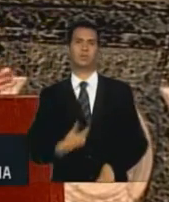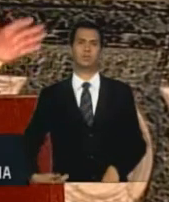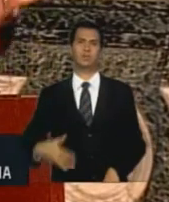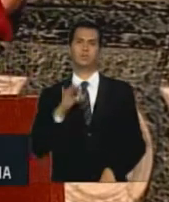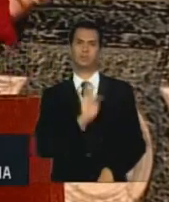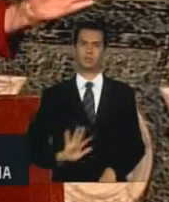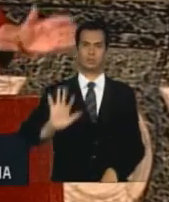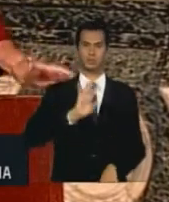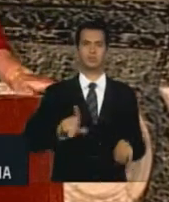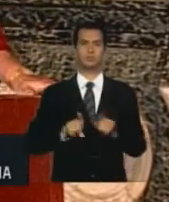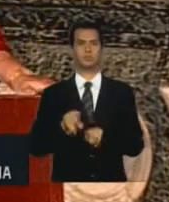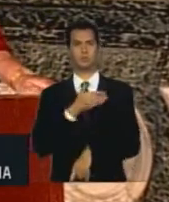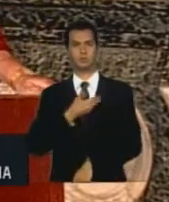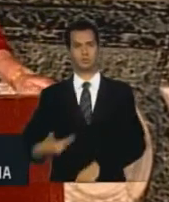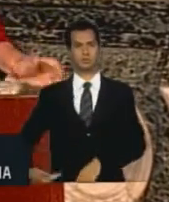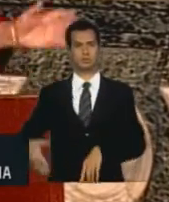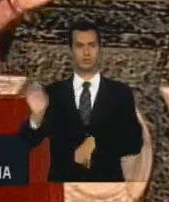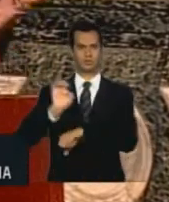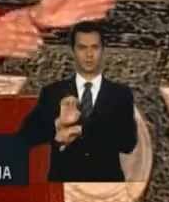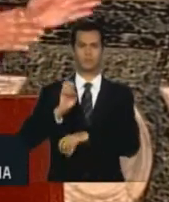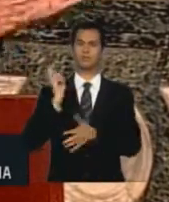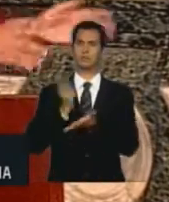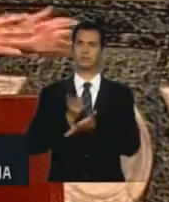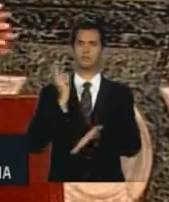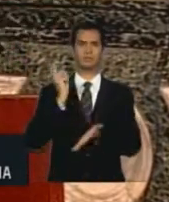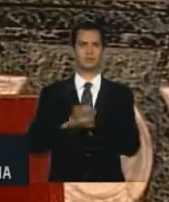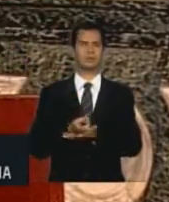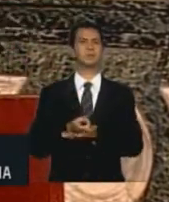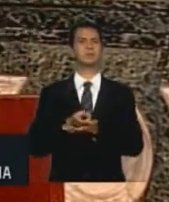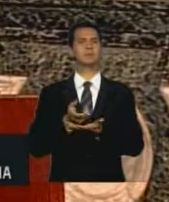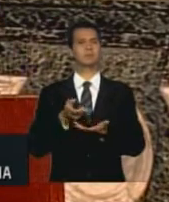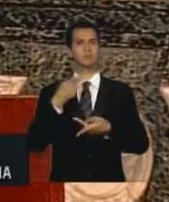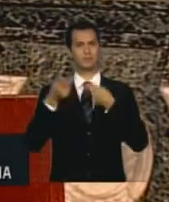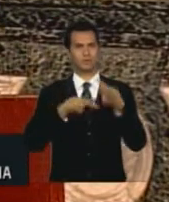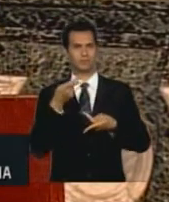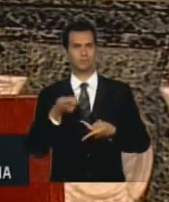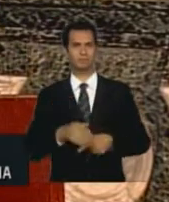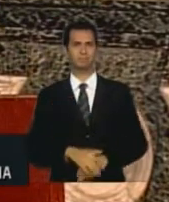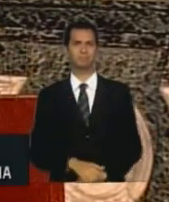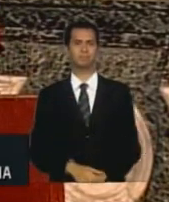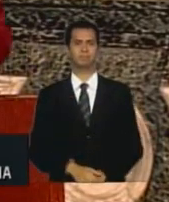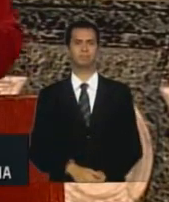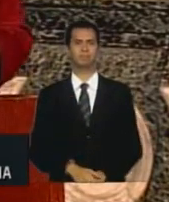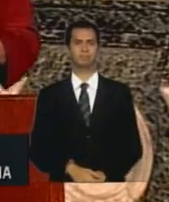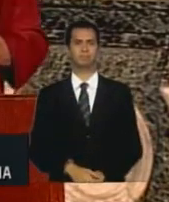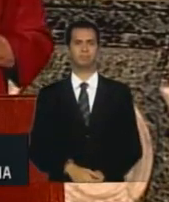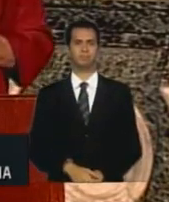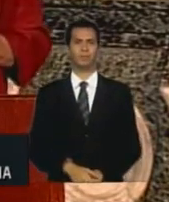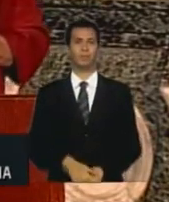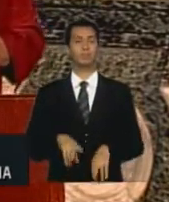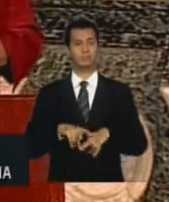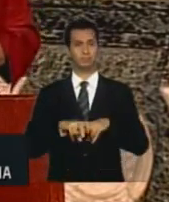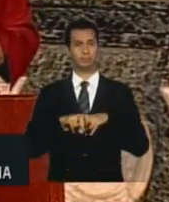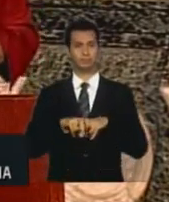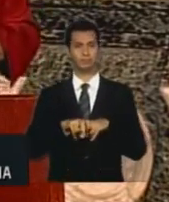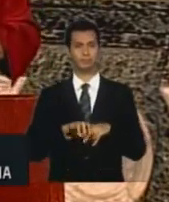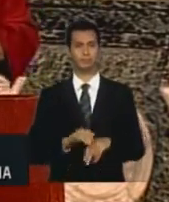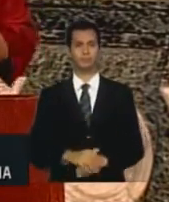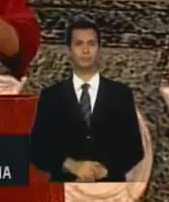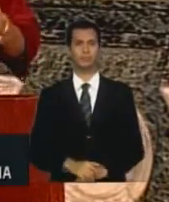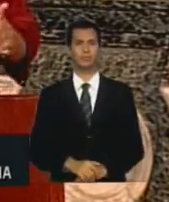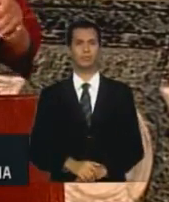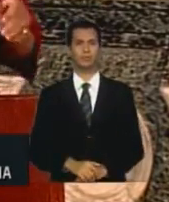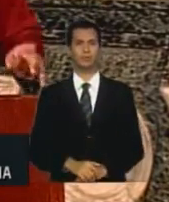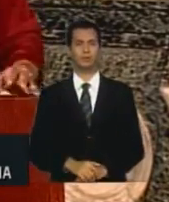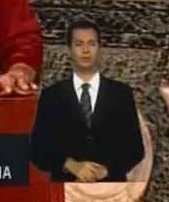federal e o governo do Estado era colocada na pauta. Por isso,